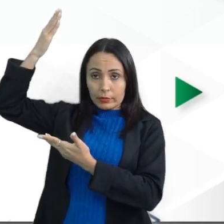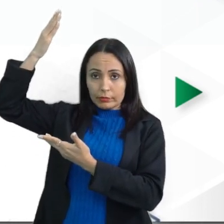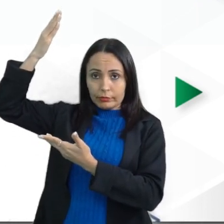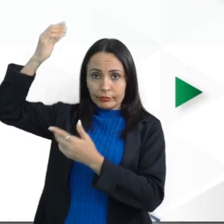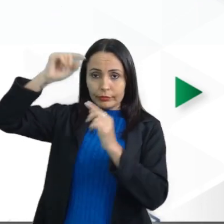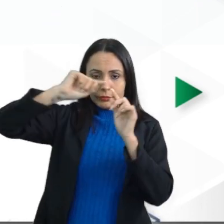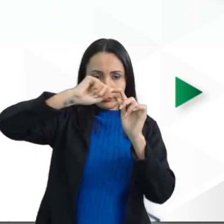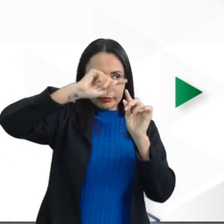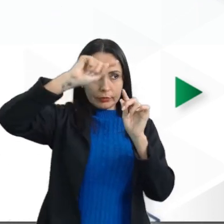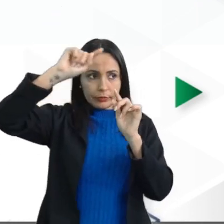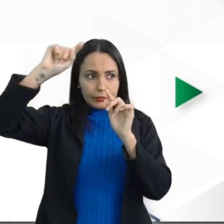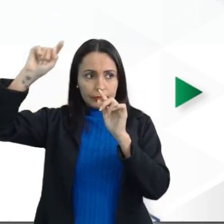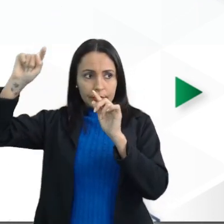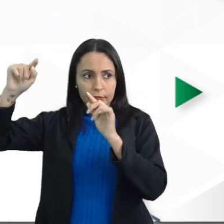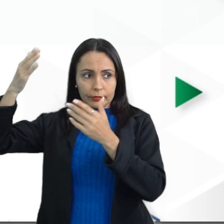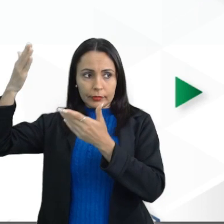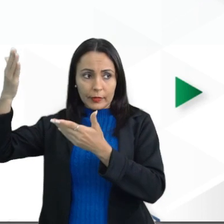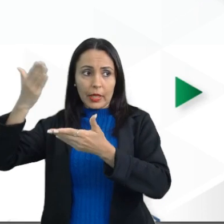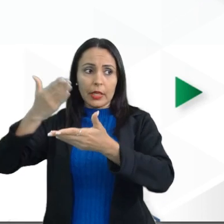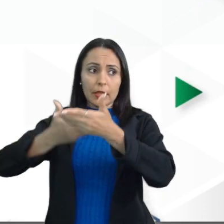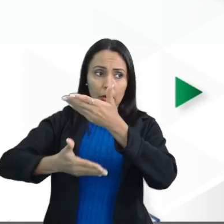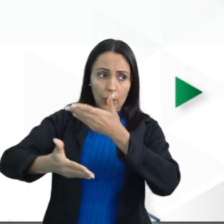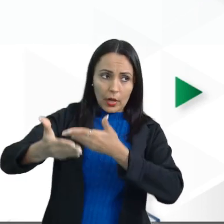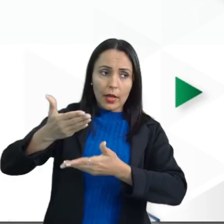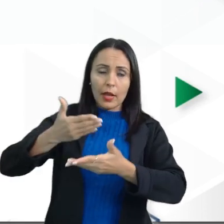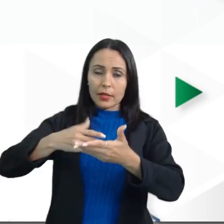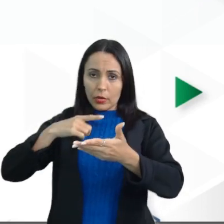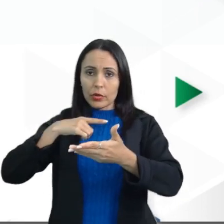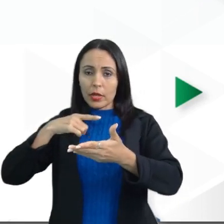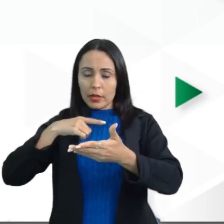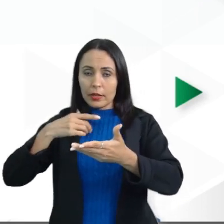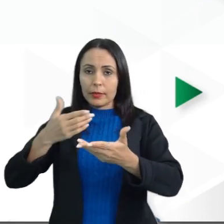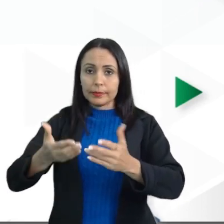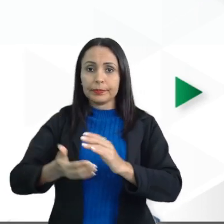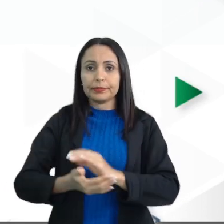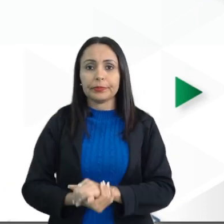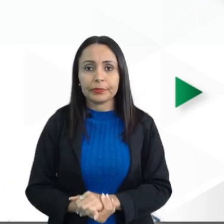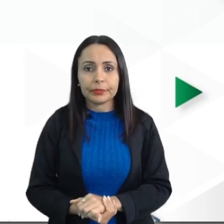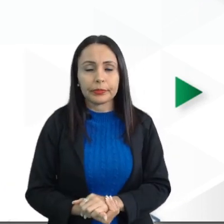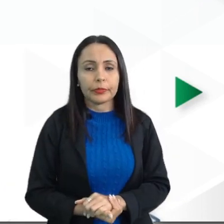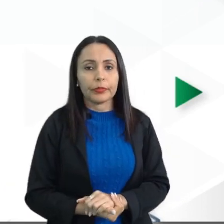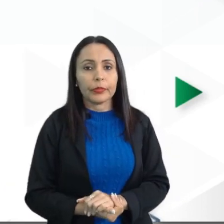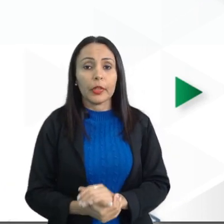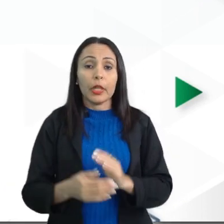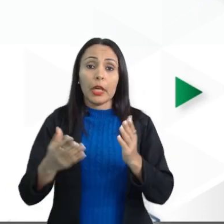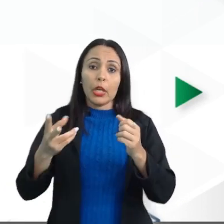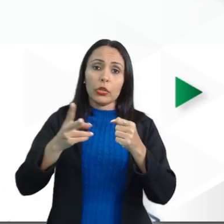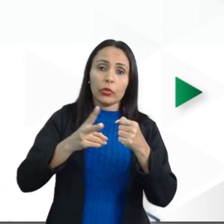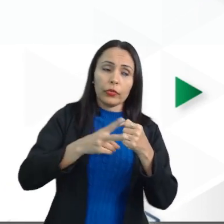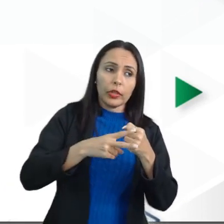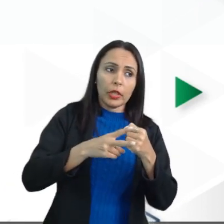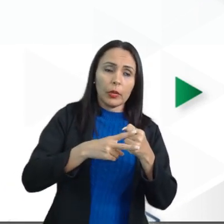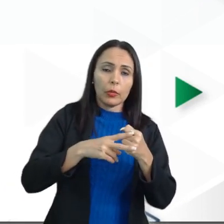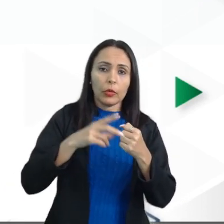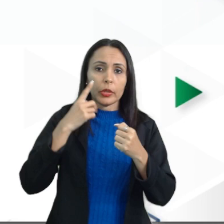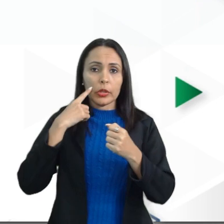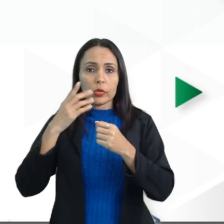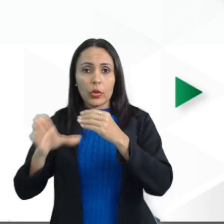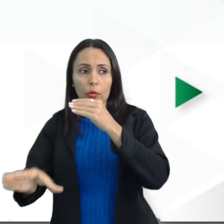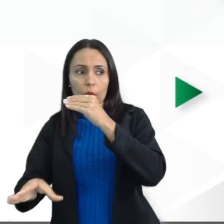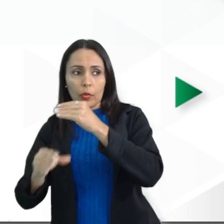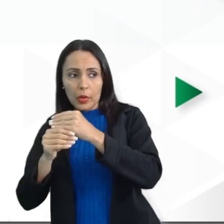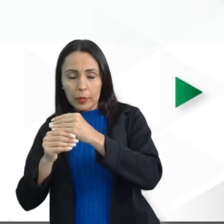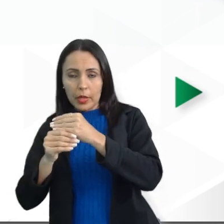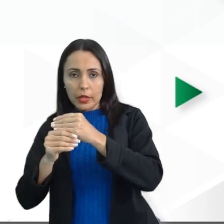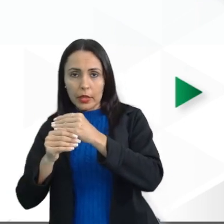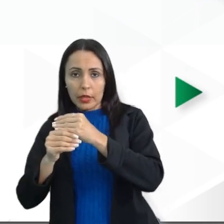Então, há uma relação indireta, ou seja, entre o verbo e o seu complemento,